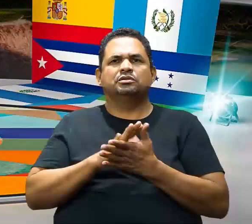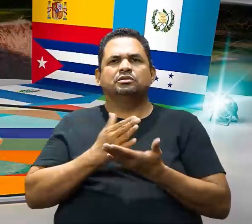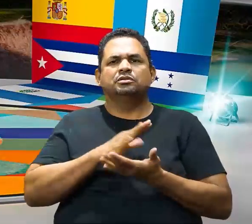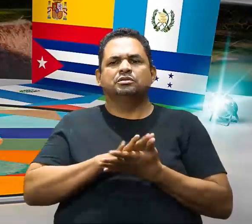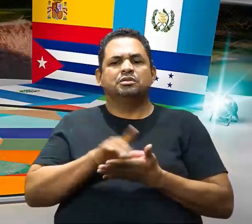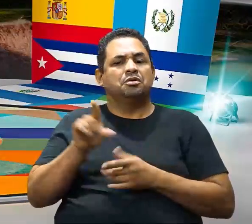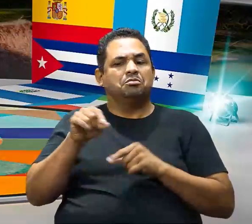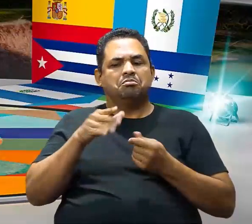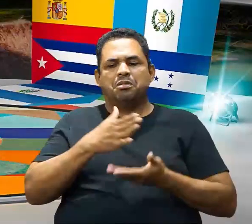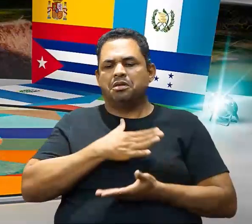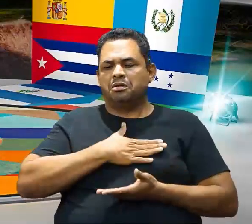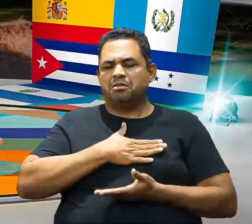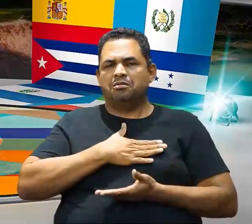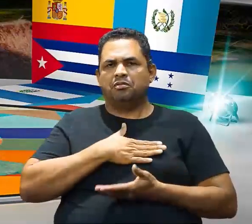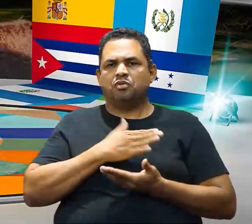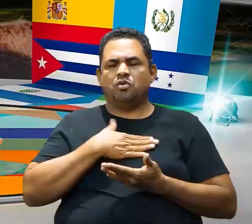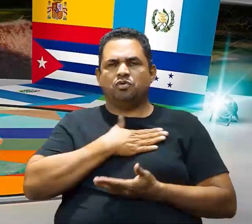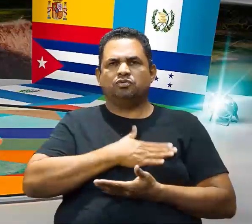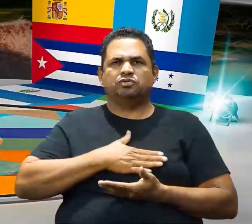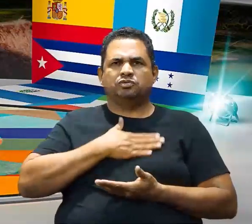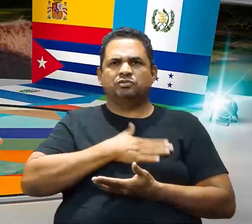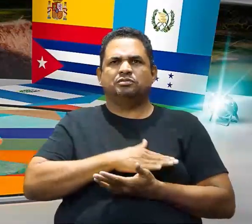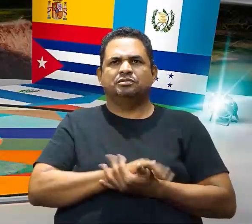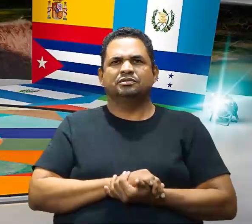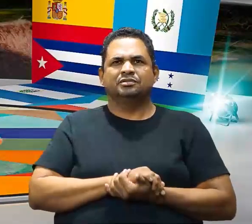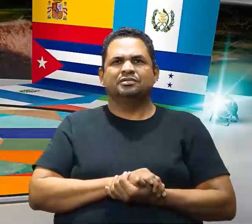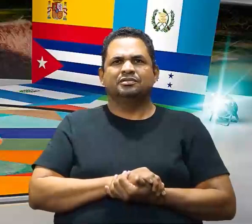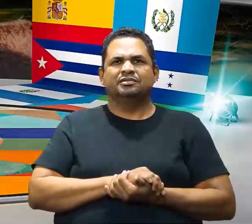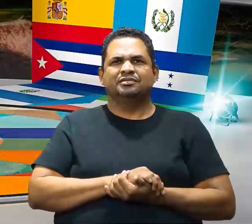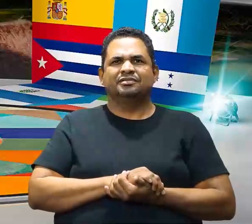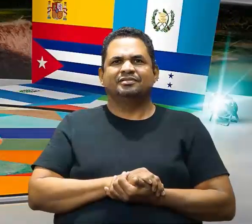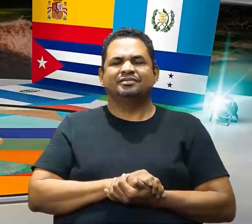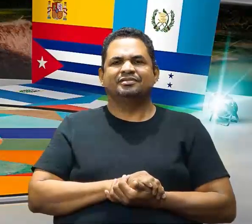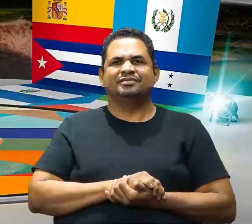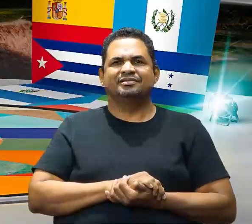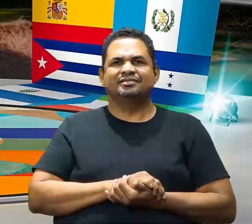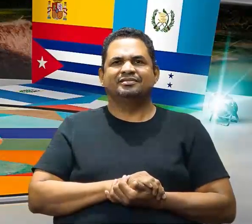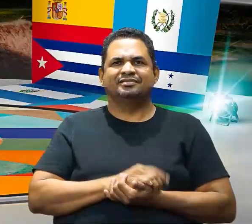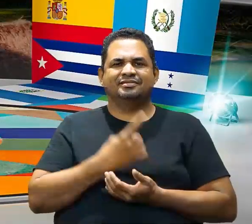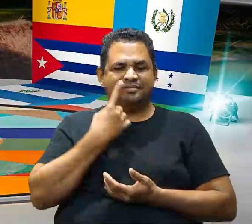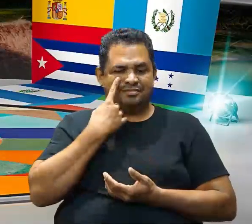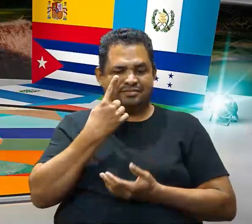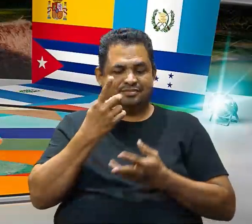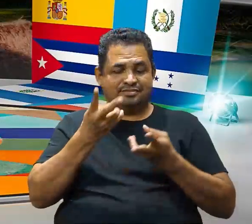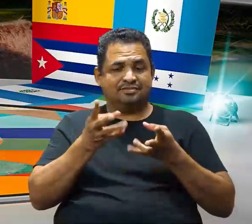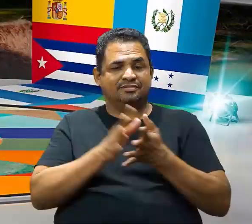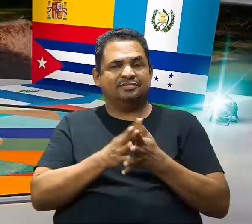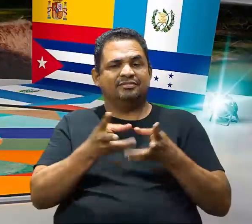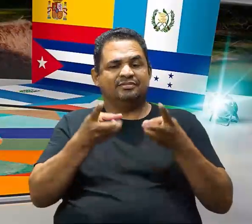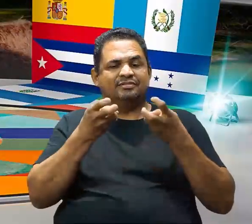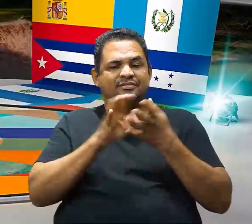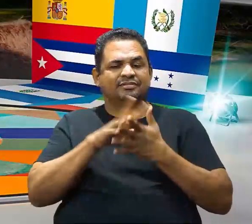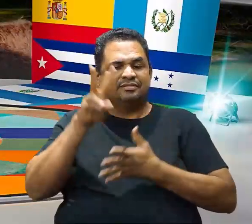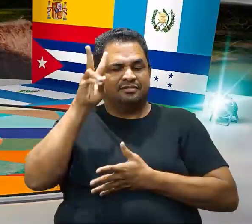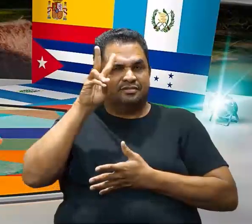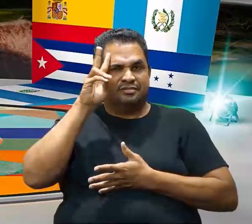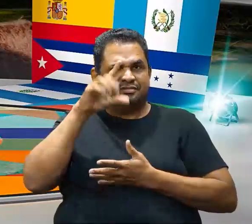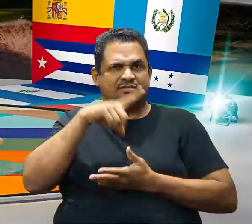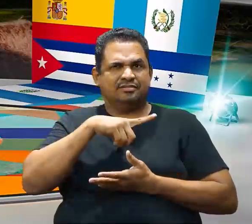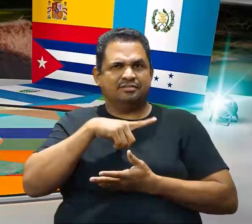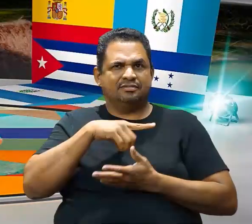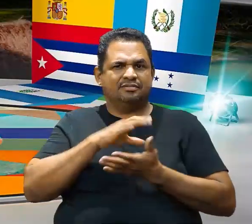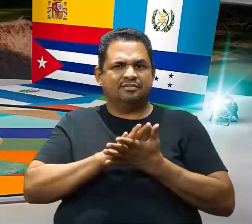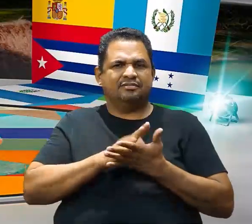muito do Dom Quixote. E da história vocês vão ver ele... quase lá no final. É. E vocês vão perceber que a história dele tem muitas